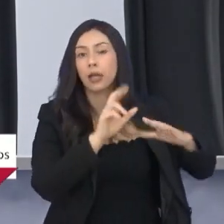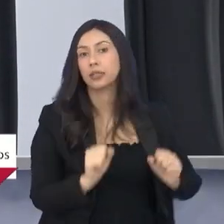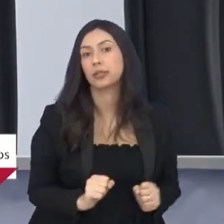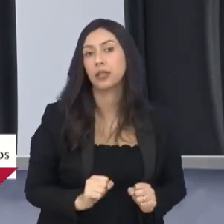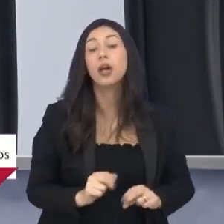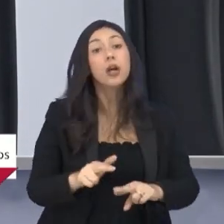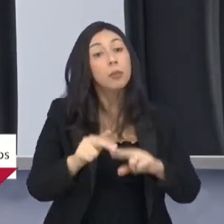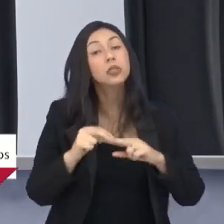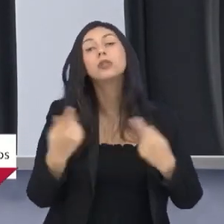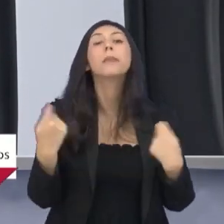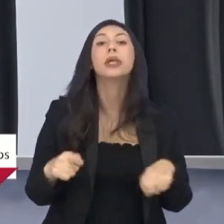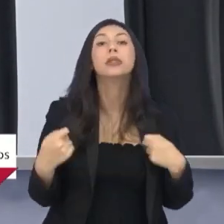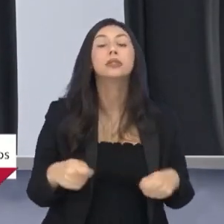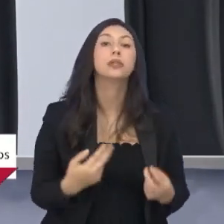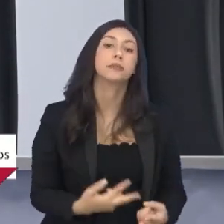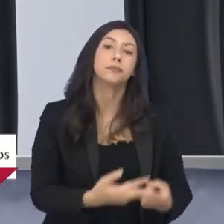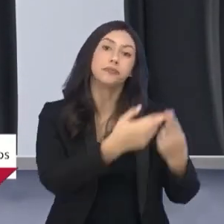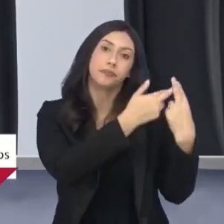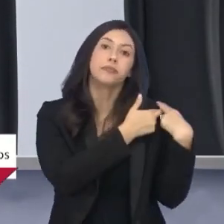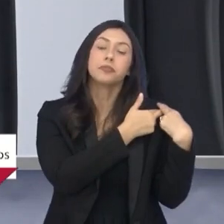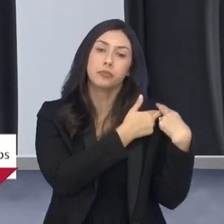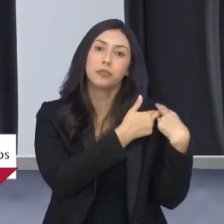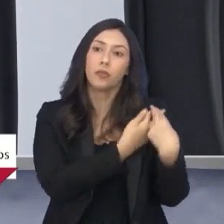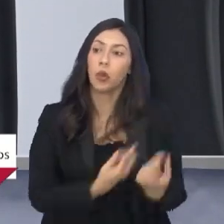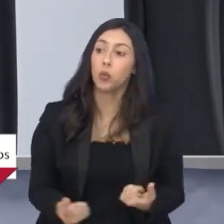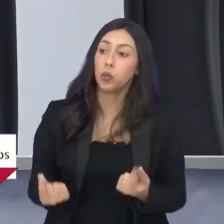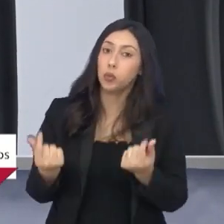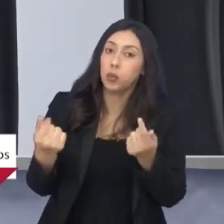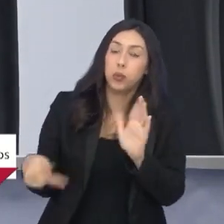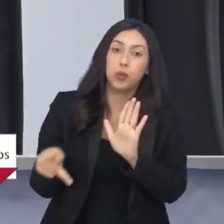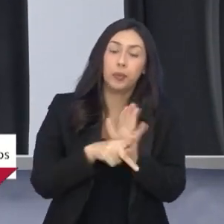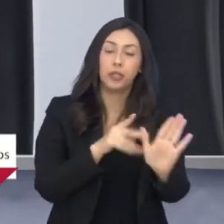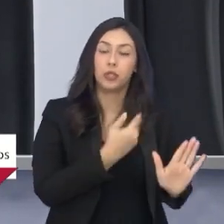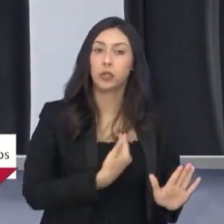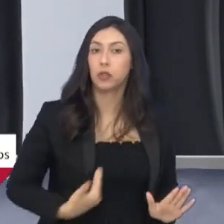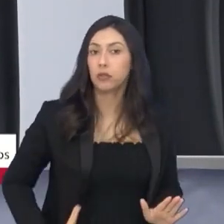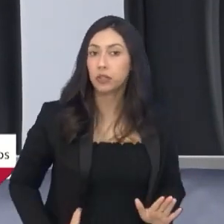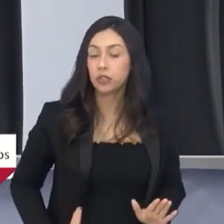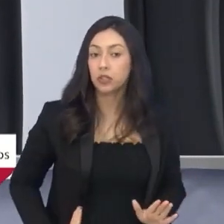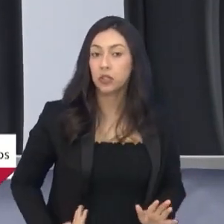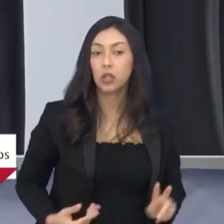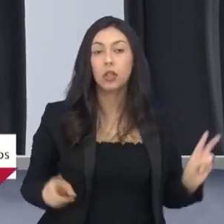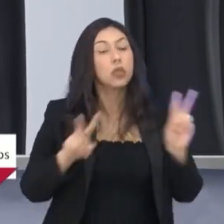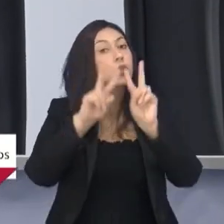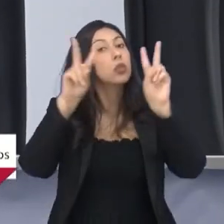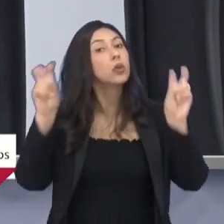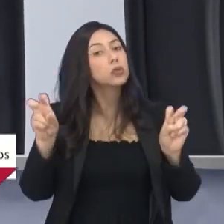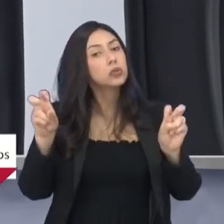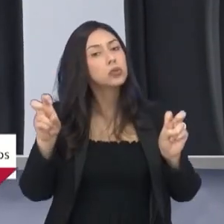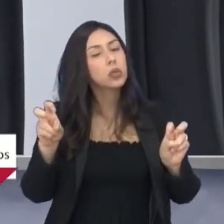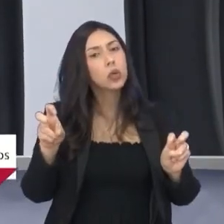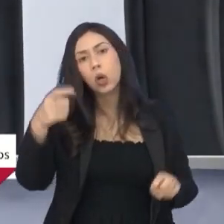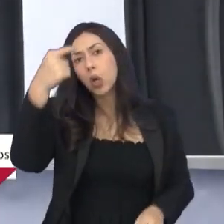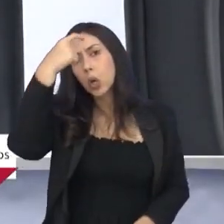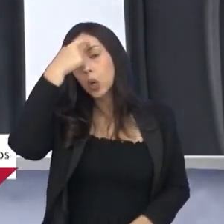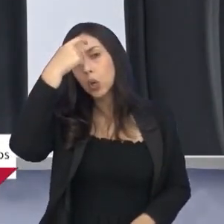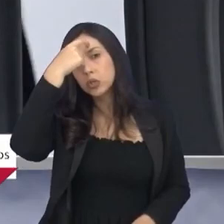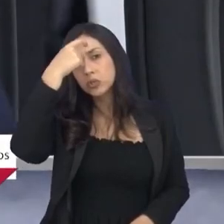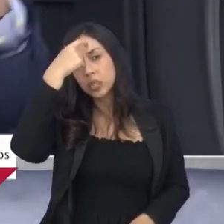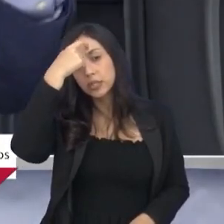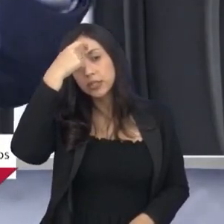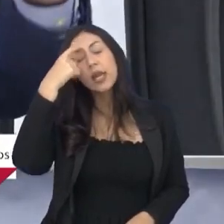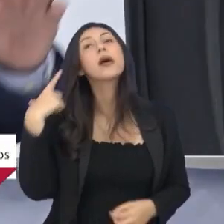público né com dinheiro público a gente vai falar em parcimônia quando a gente vai falar em parcimônia a gente vê comitivas